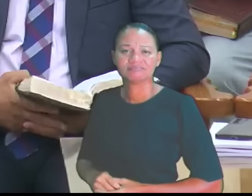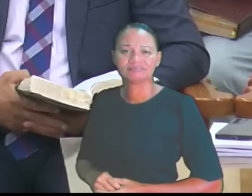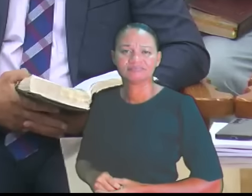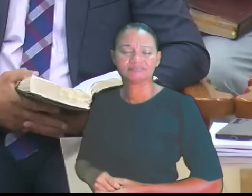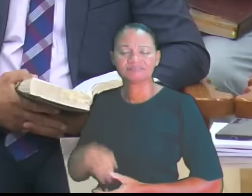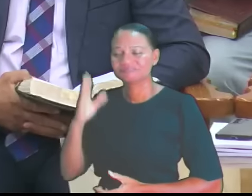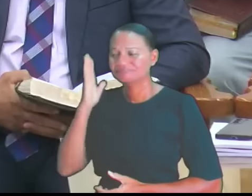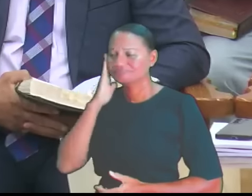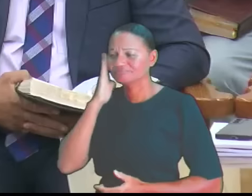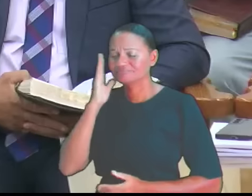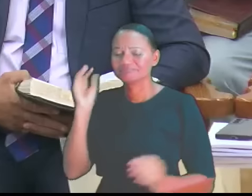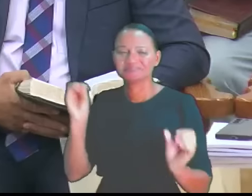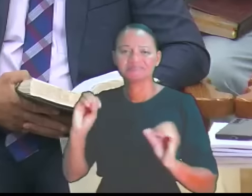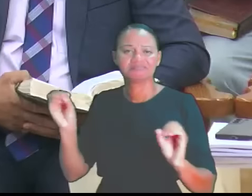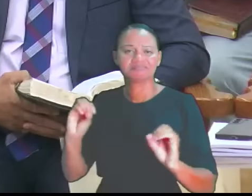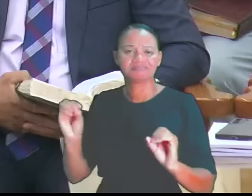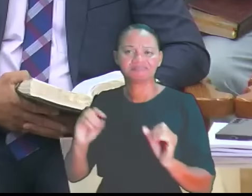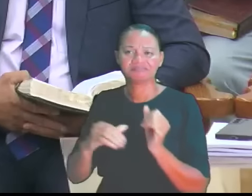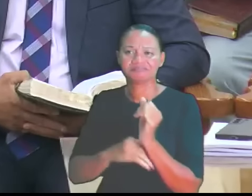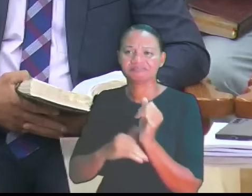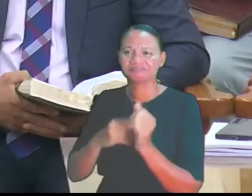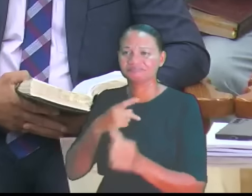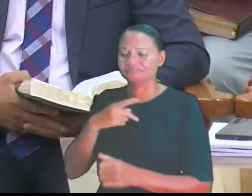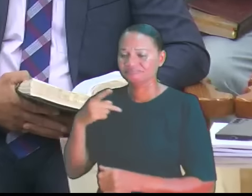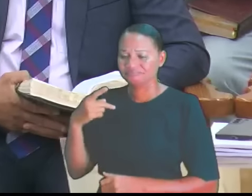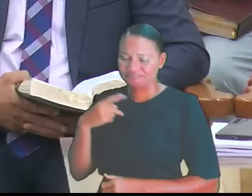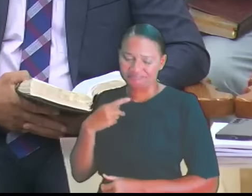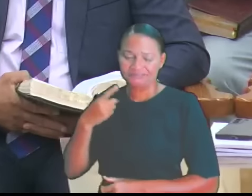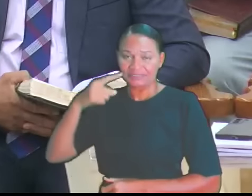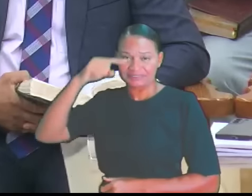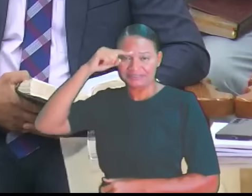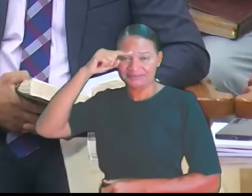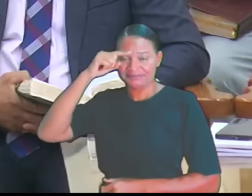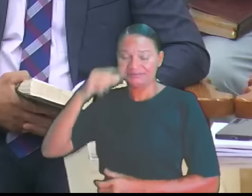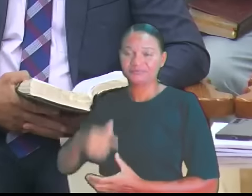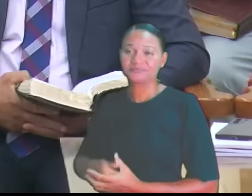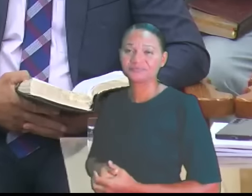Não entende o segredo, pastor Luciano.